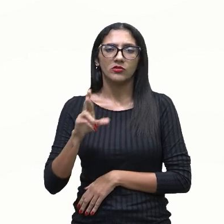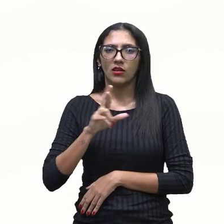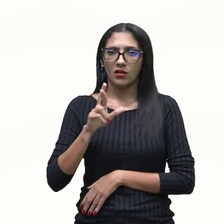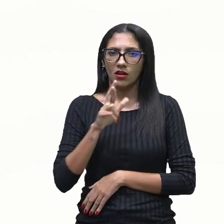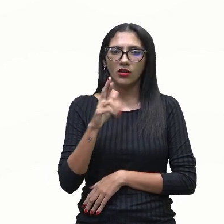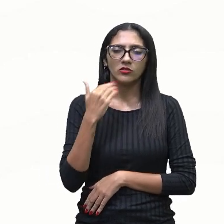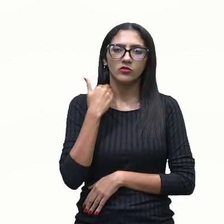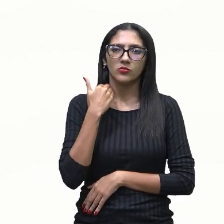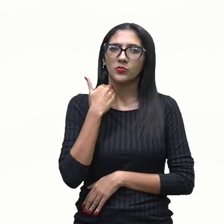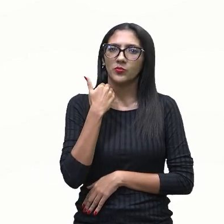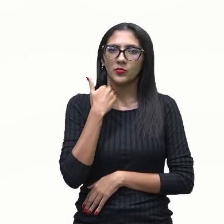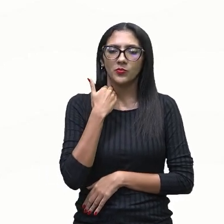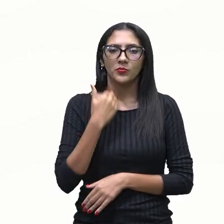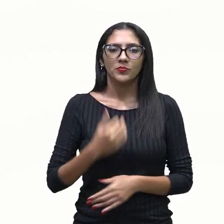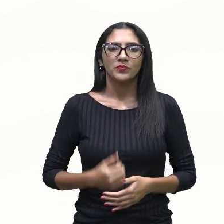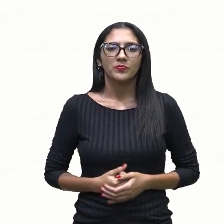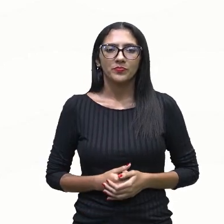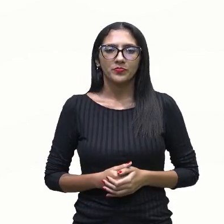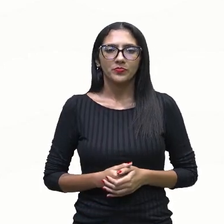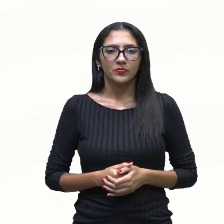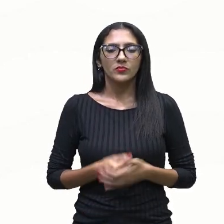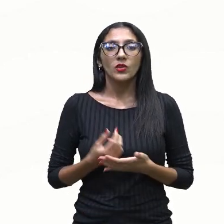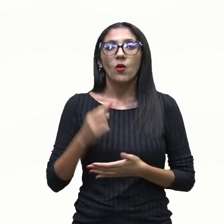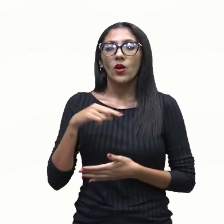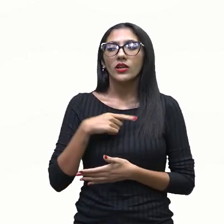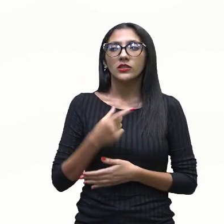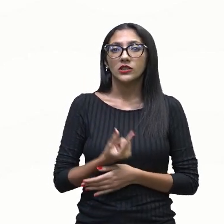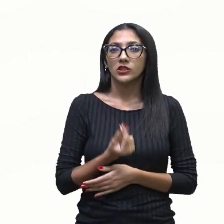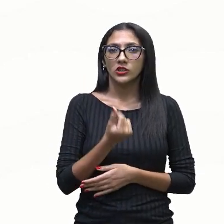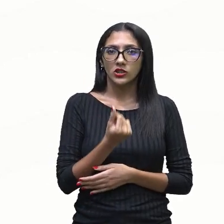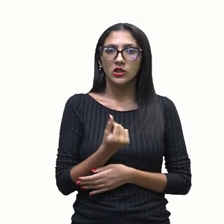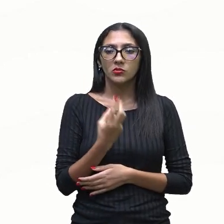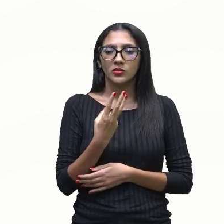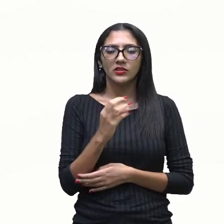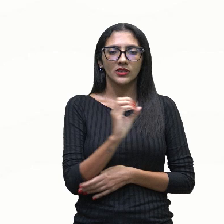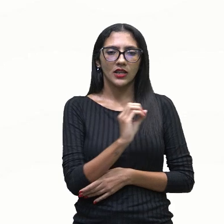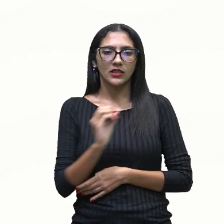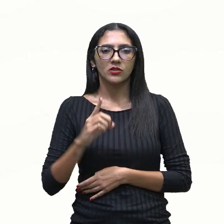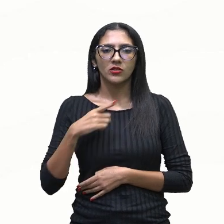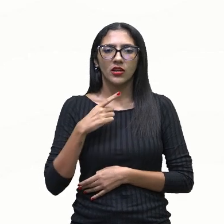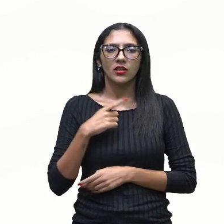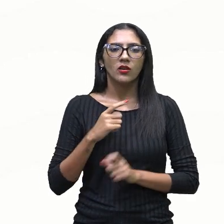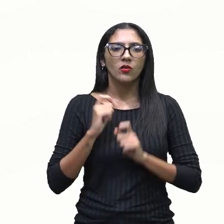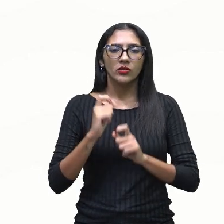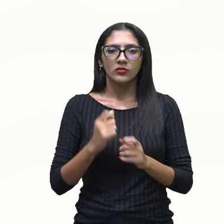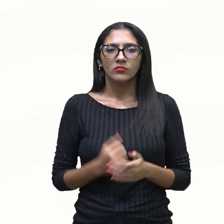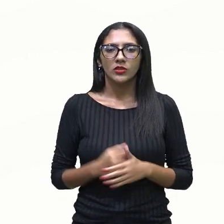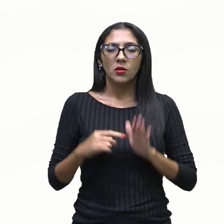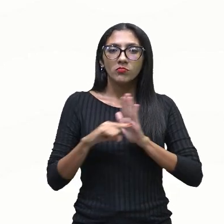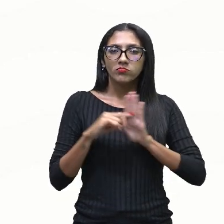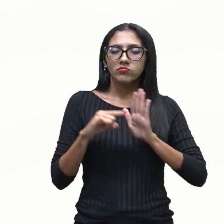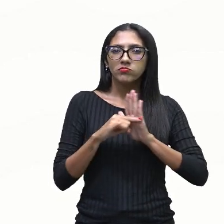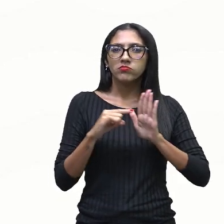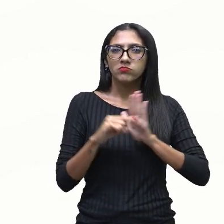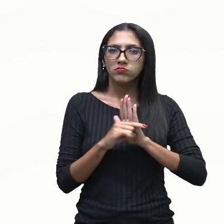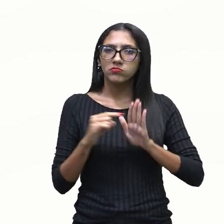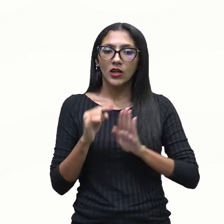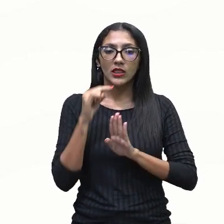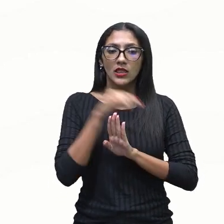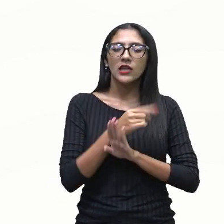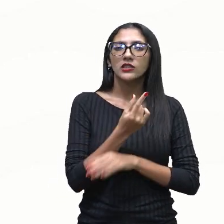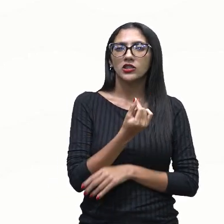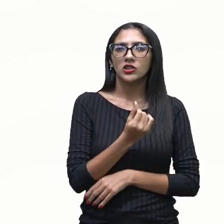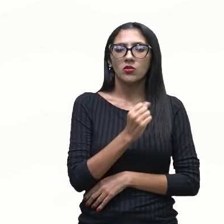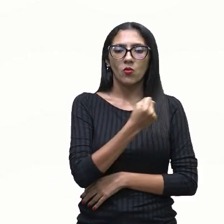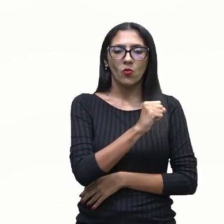R$300, pessoal, é porque esses 300 eles vão ser descontados do débito dele. Ou seja,